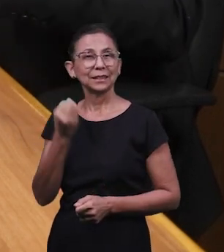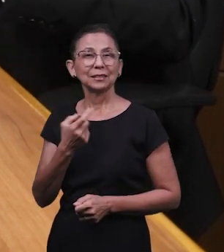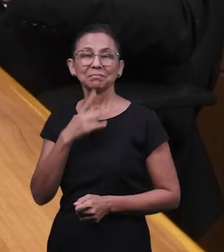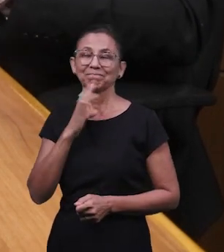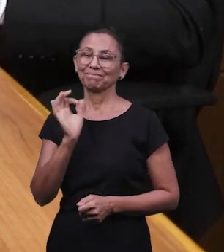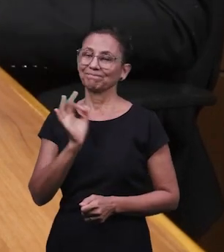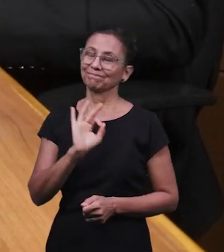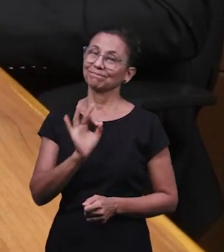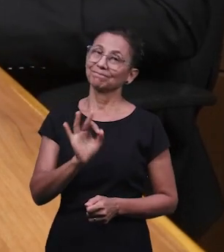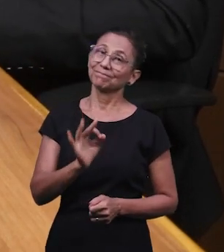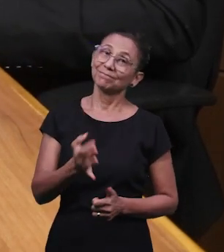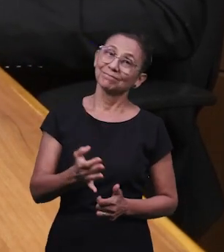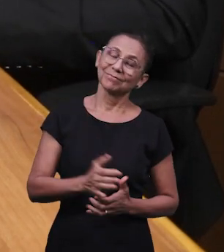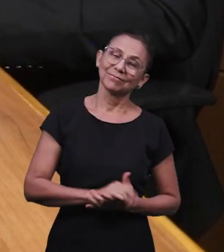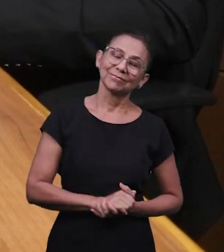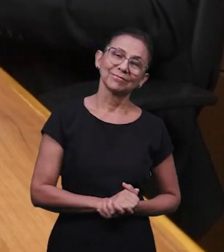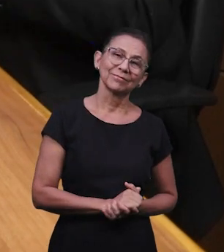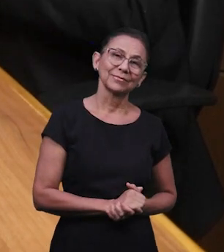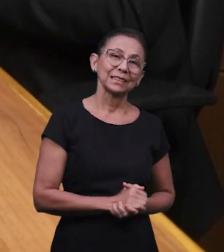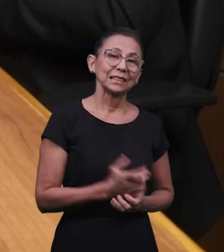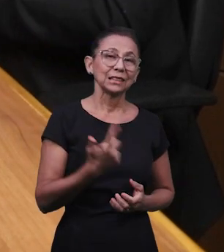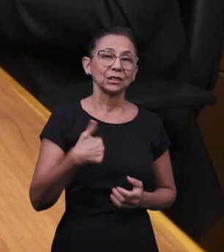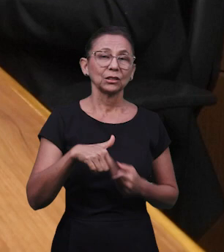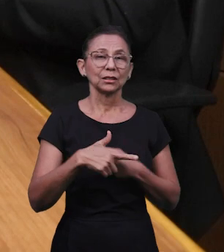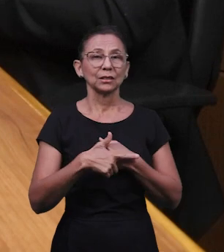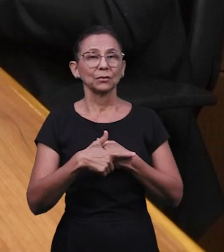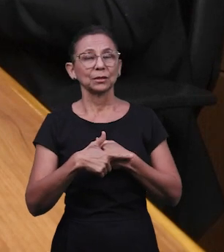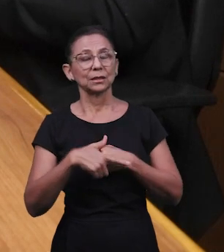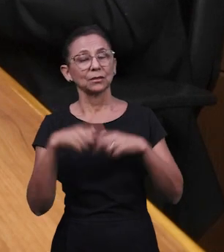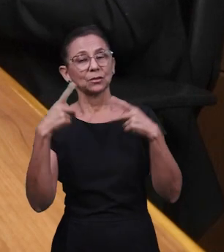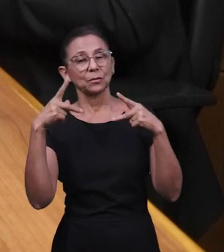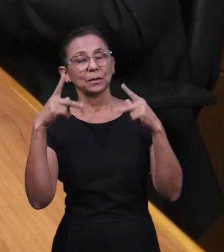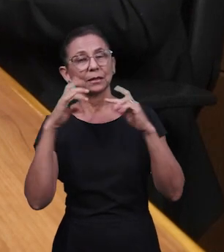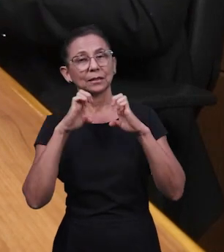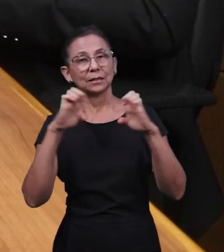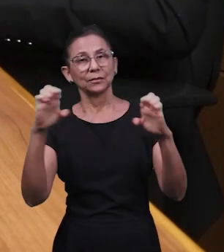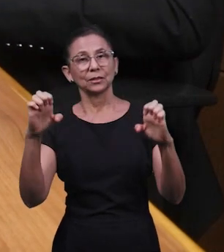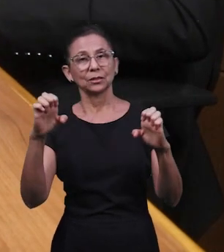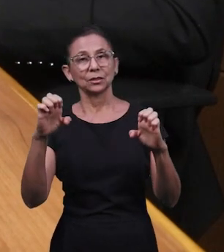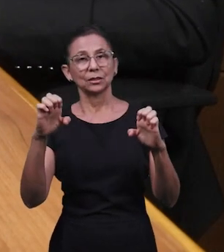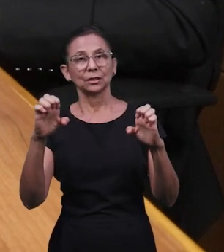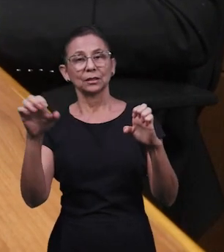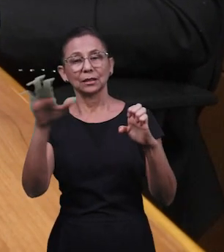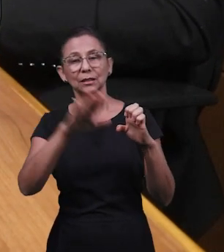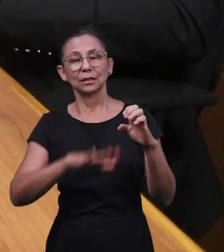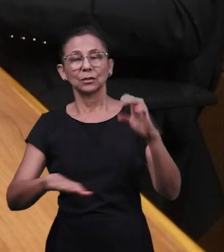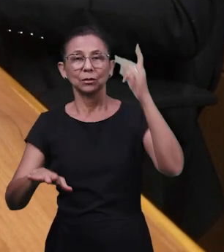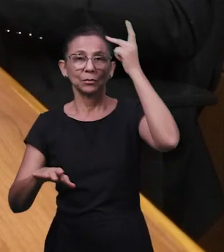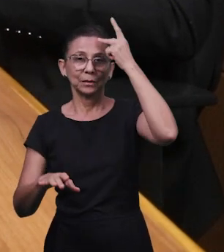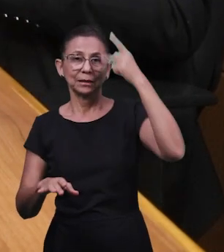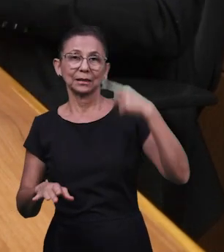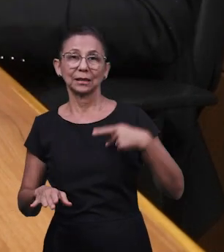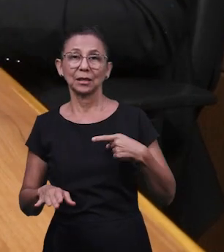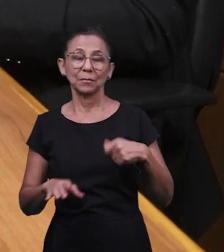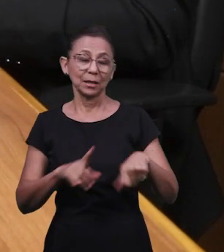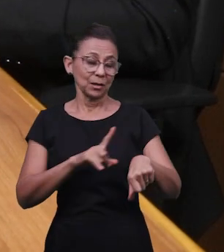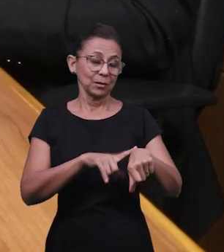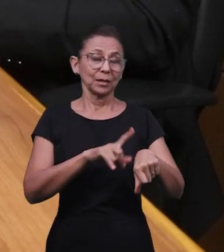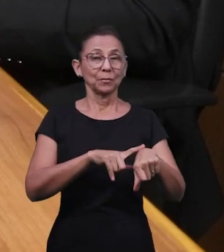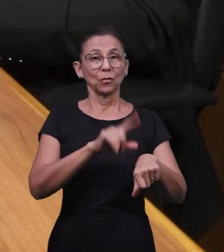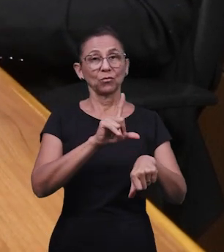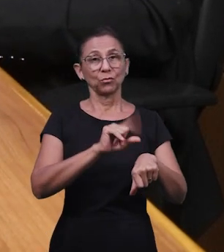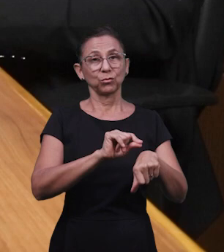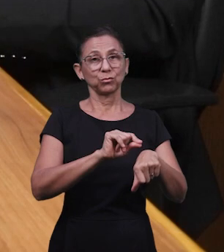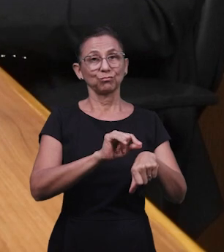disso e não conhecem ainda. Daí, inclusive, o nosso papel de pregar esse evangelho a toda criatura. Mas o nosso tempo já